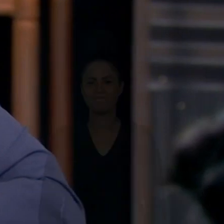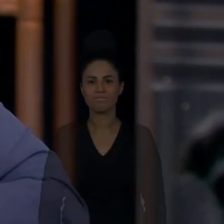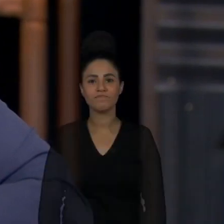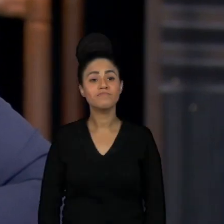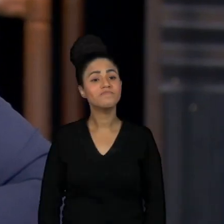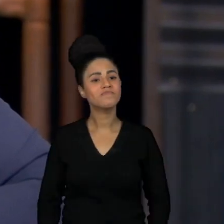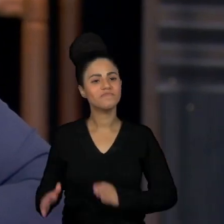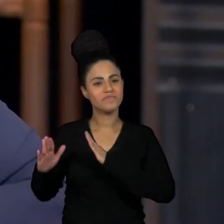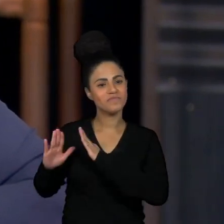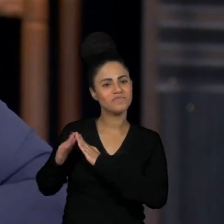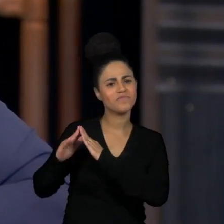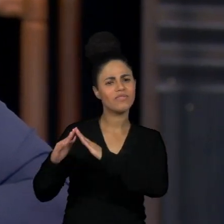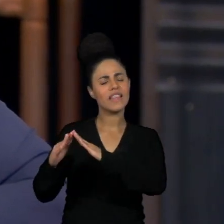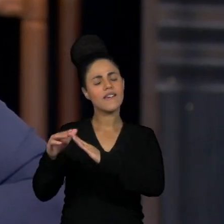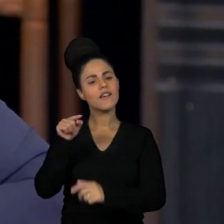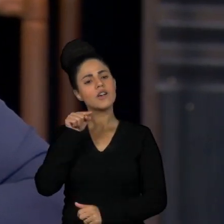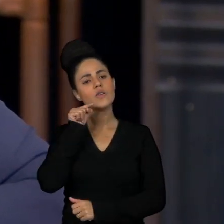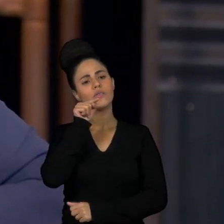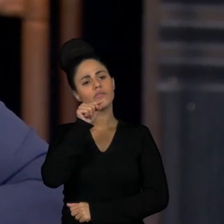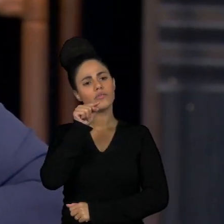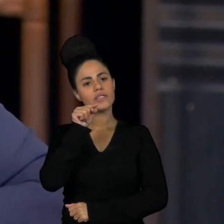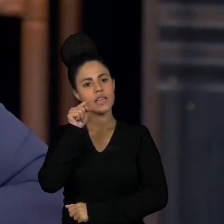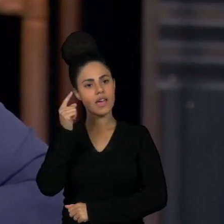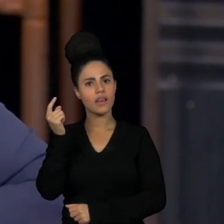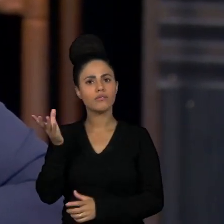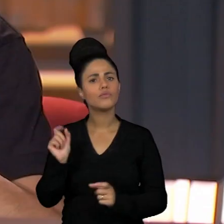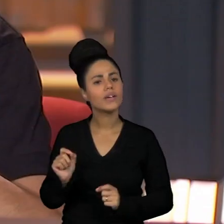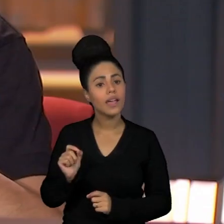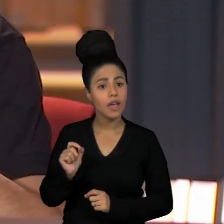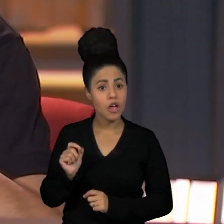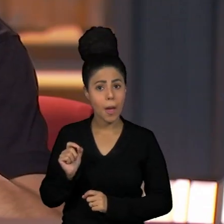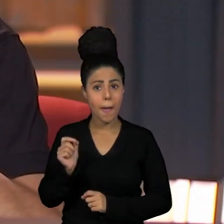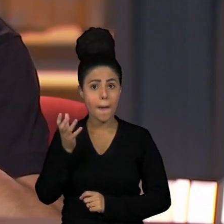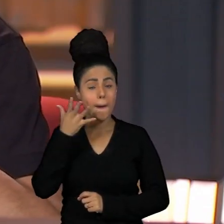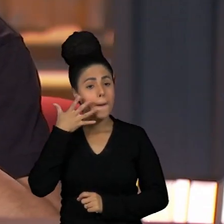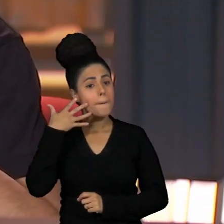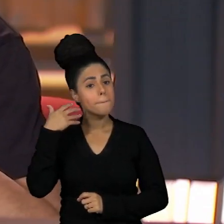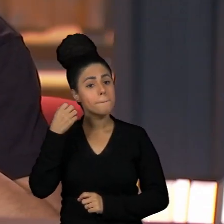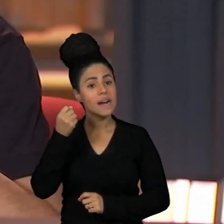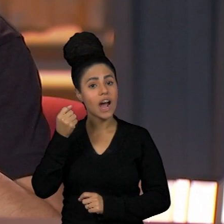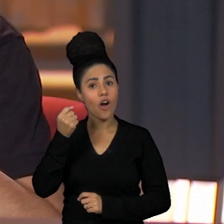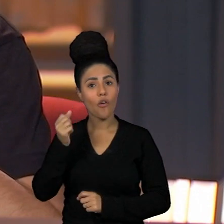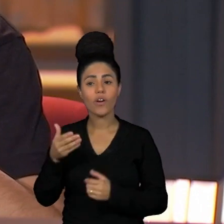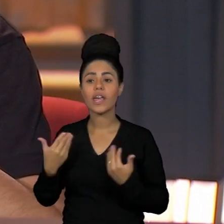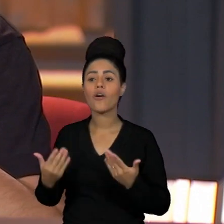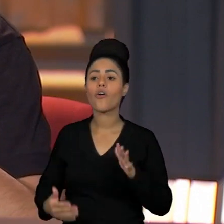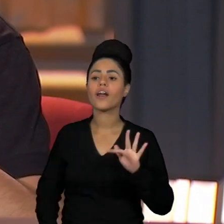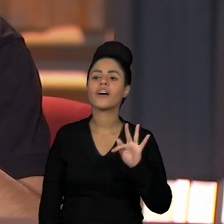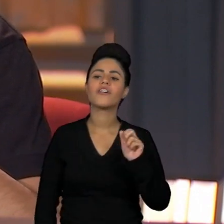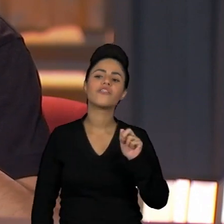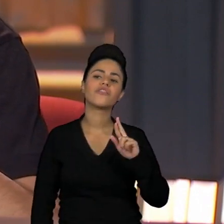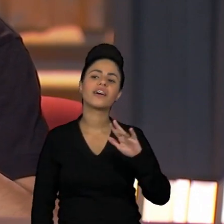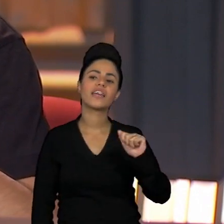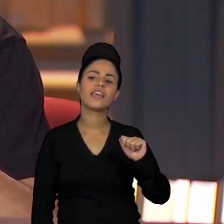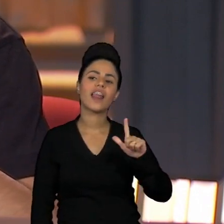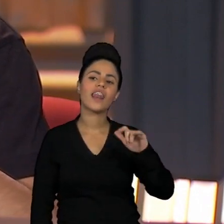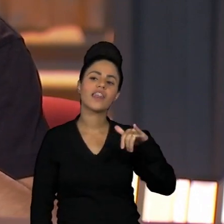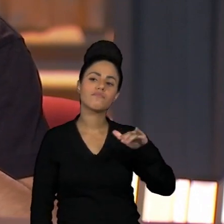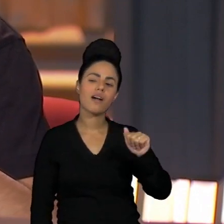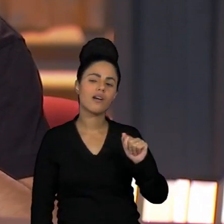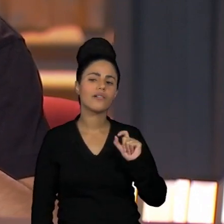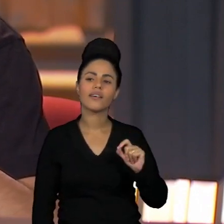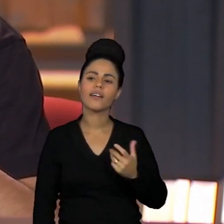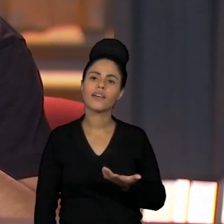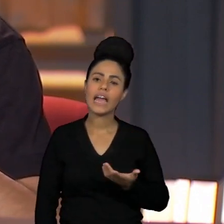Na favela, você era branco. E Tá. na Faria Lima? Na Faria